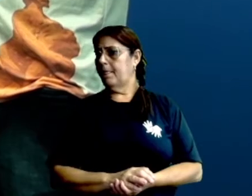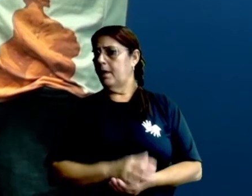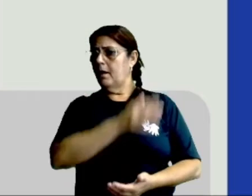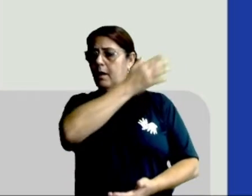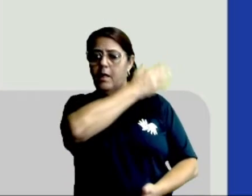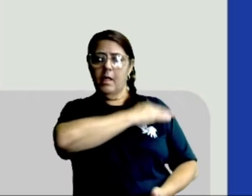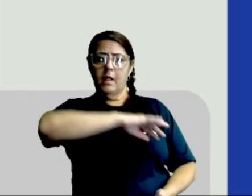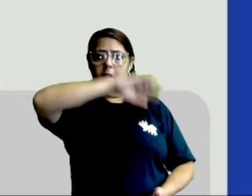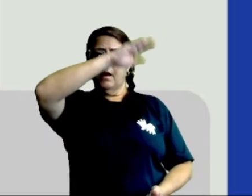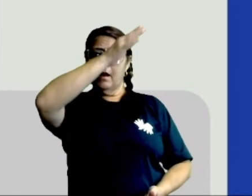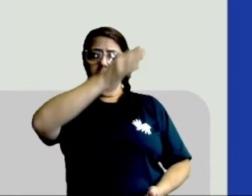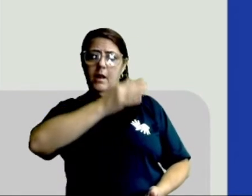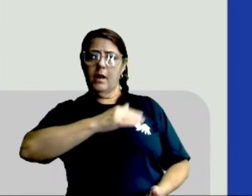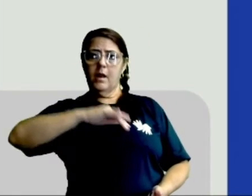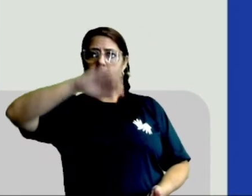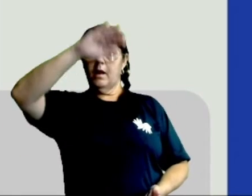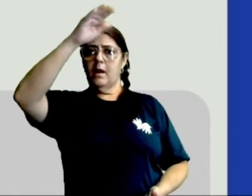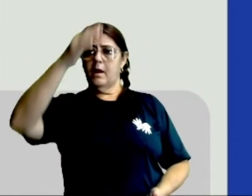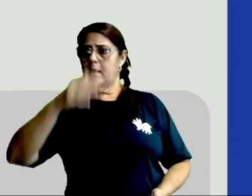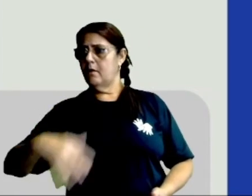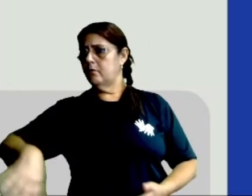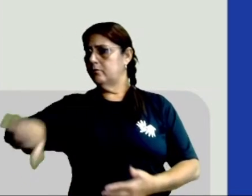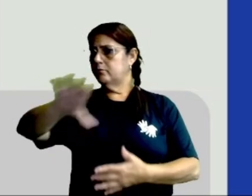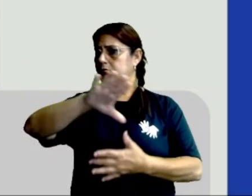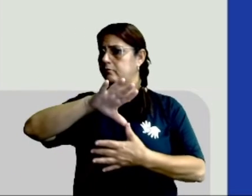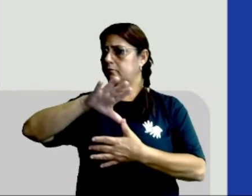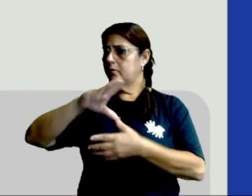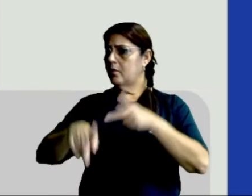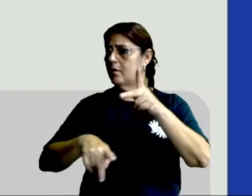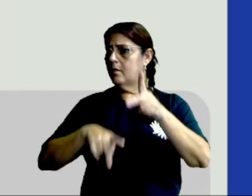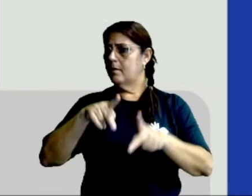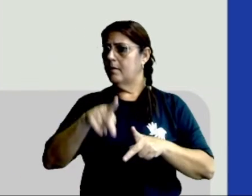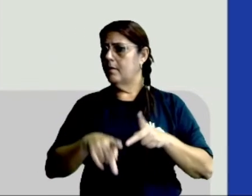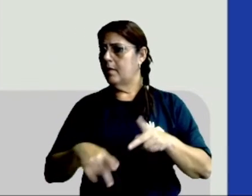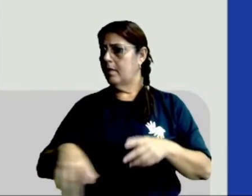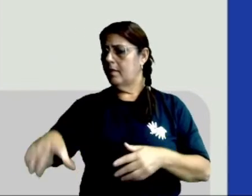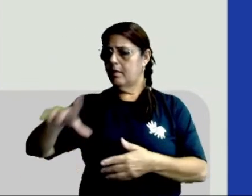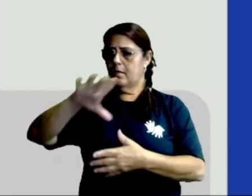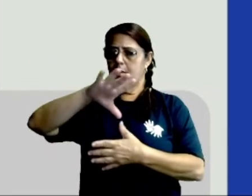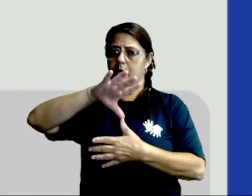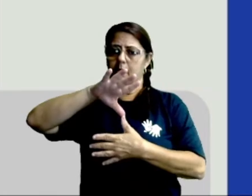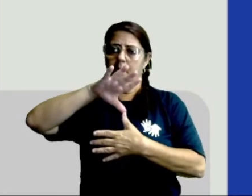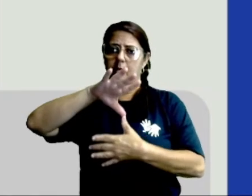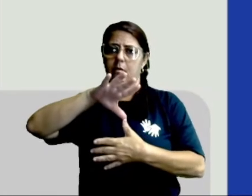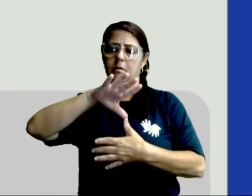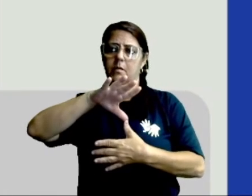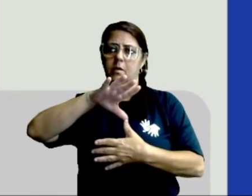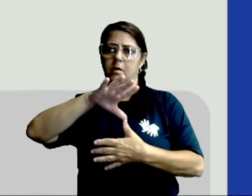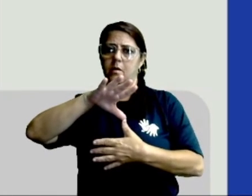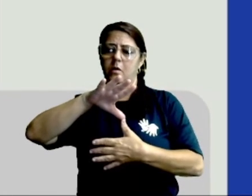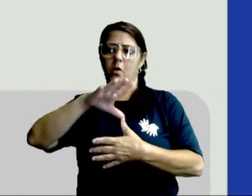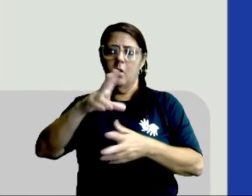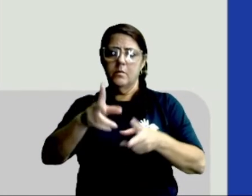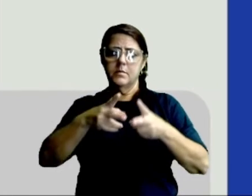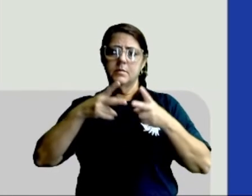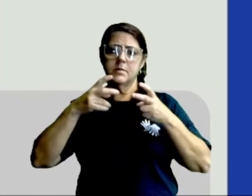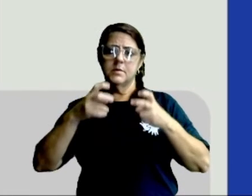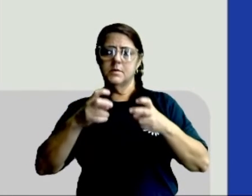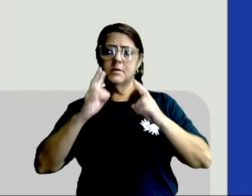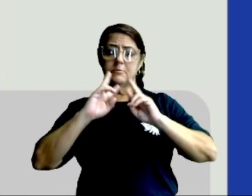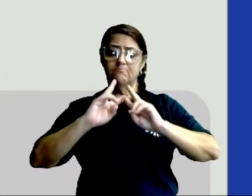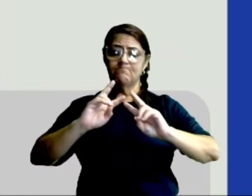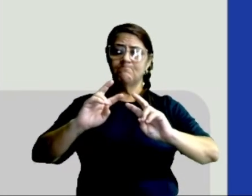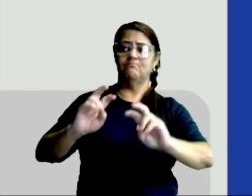Então, relevo e povoamento da América. Então, aqui você tem a América como todo, e você observa que